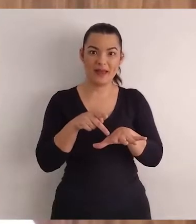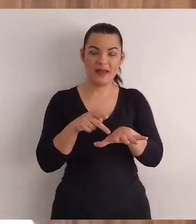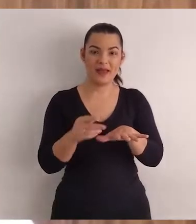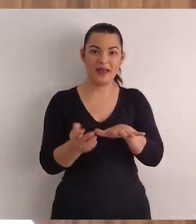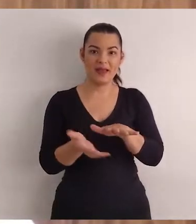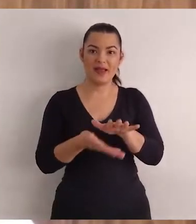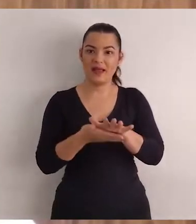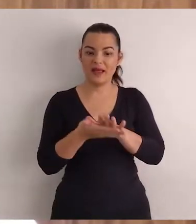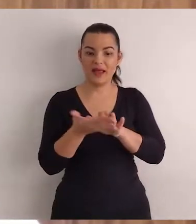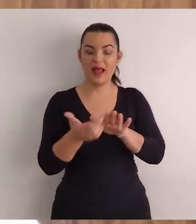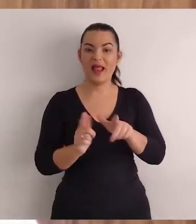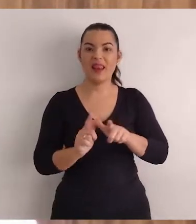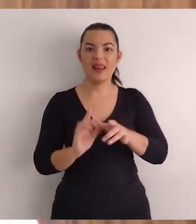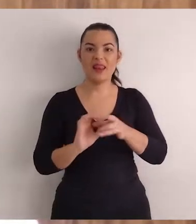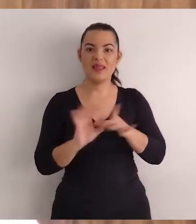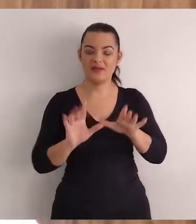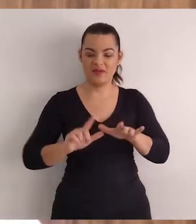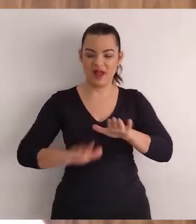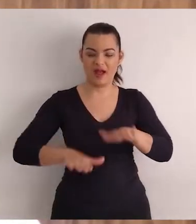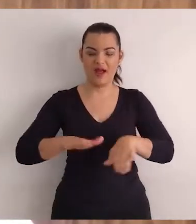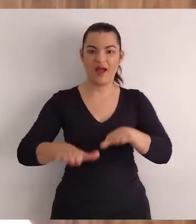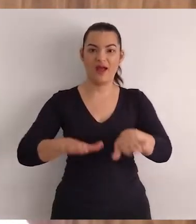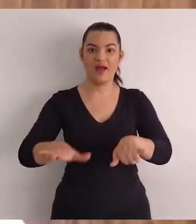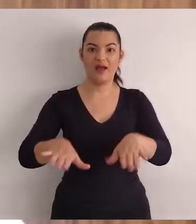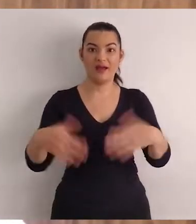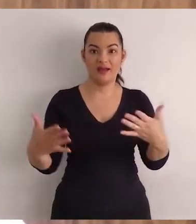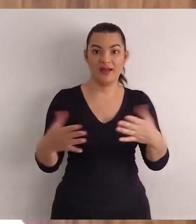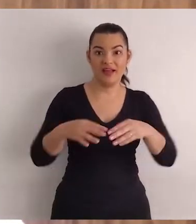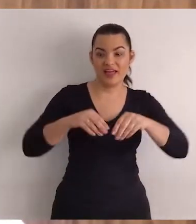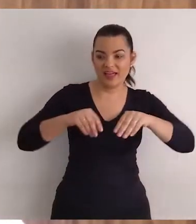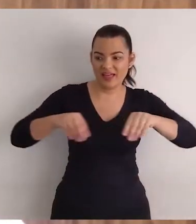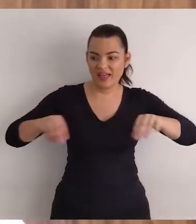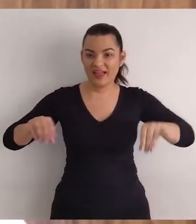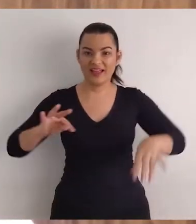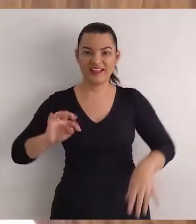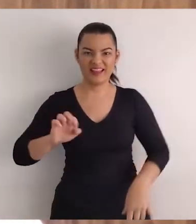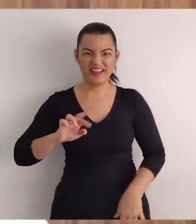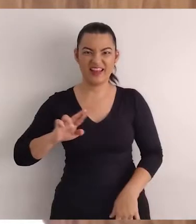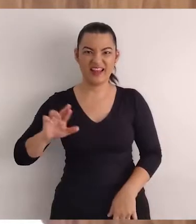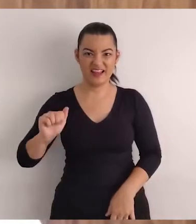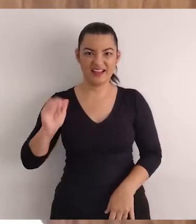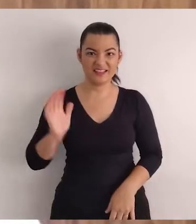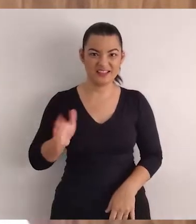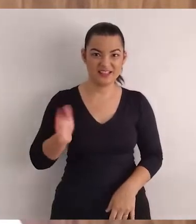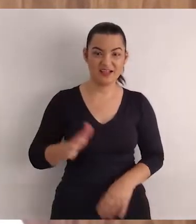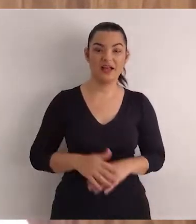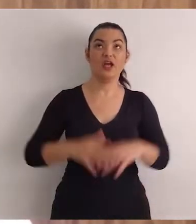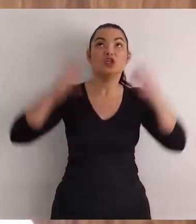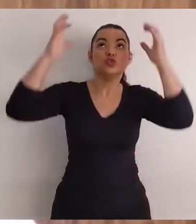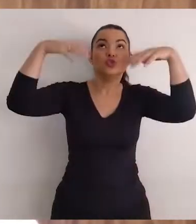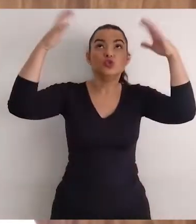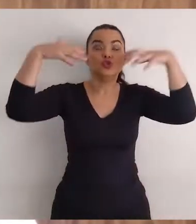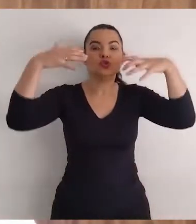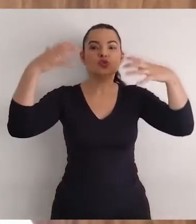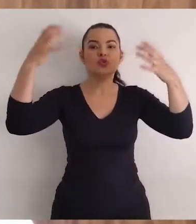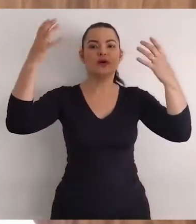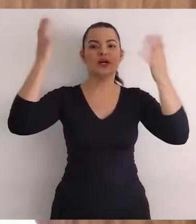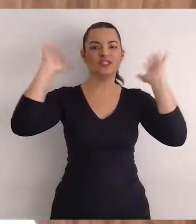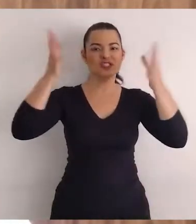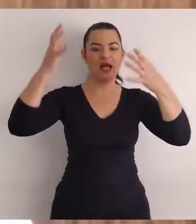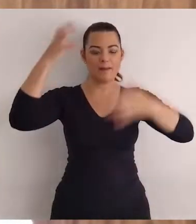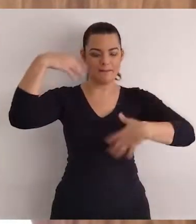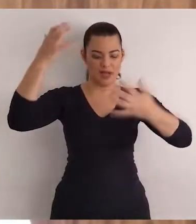Você já tomou banho de chuva? Já sentiu o cheiro da